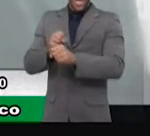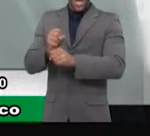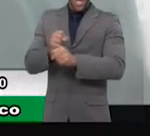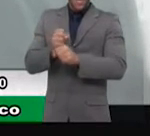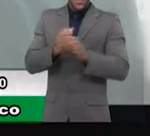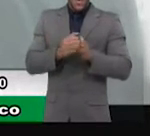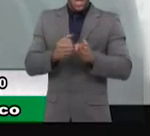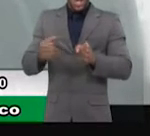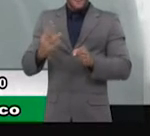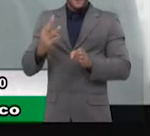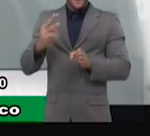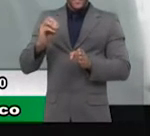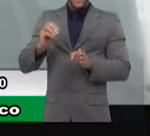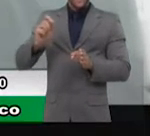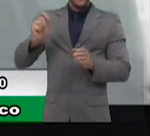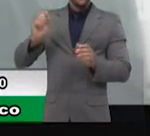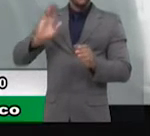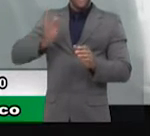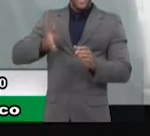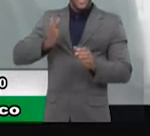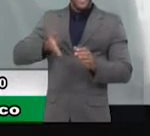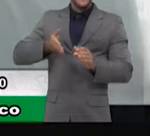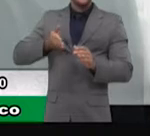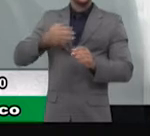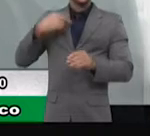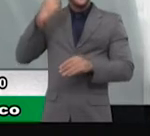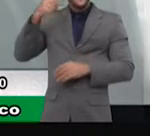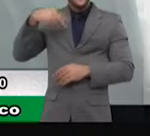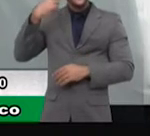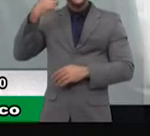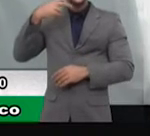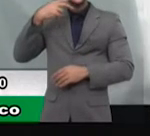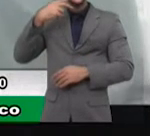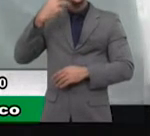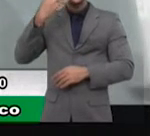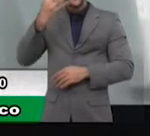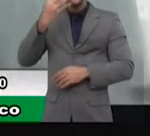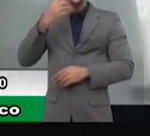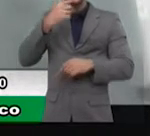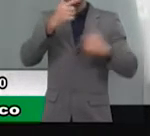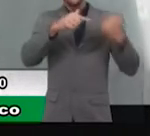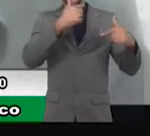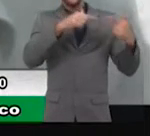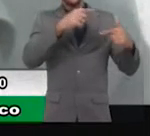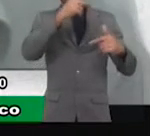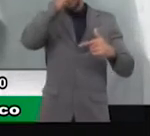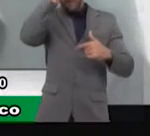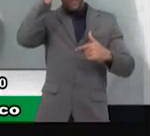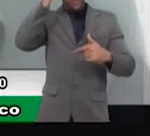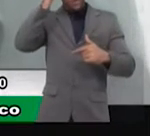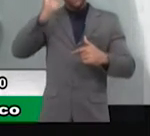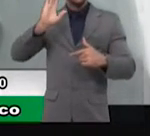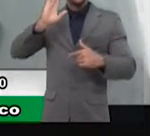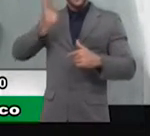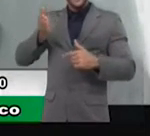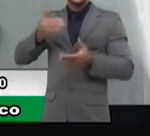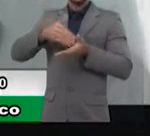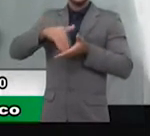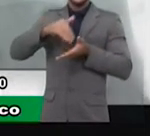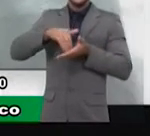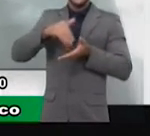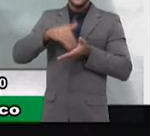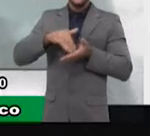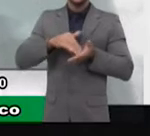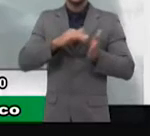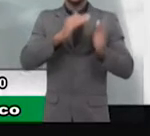30 anos de mandato aqui, mais 4 na Prefeitura, e além de ter sido secretário de Habitação.